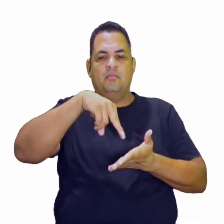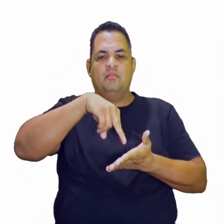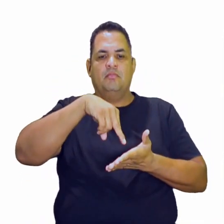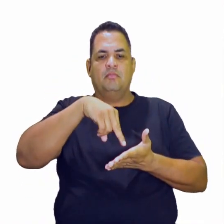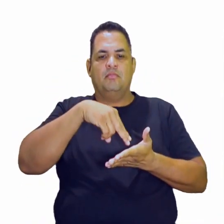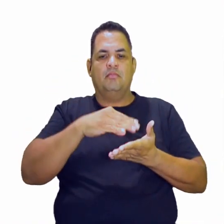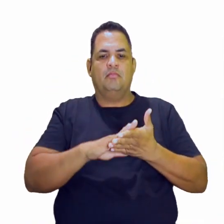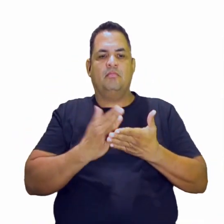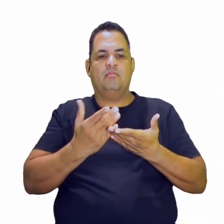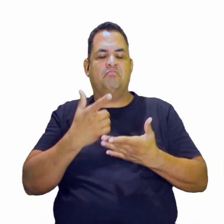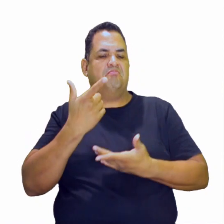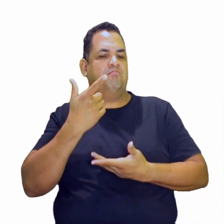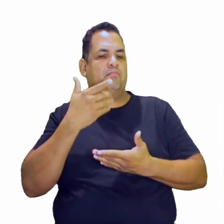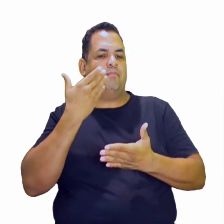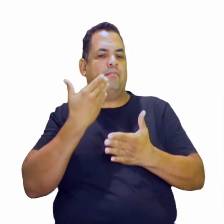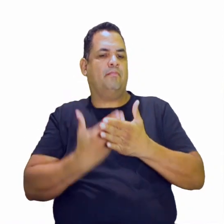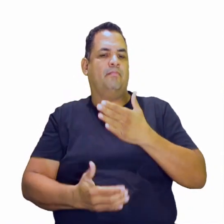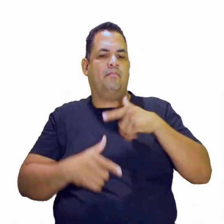ficaram